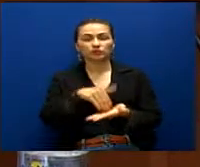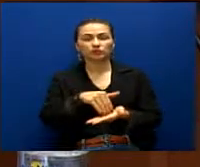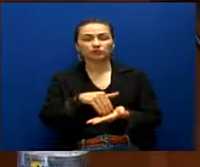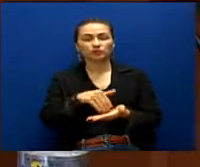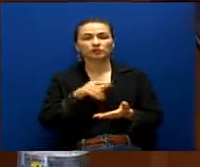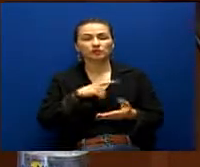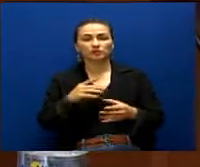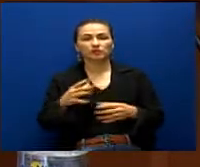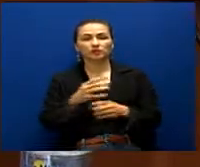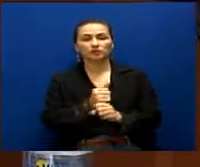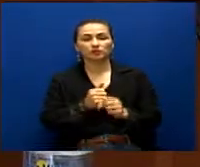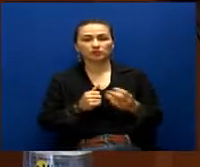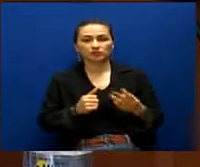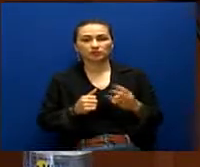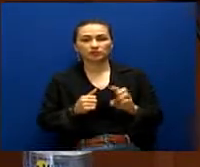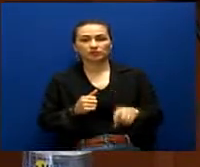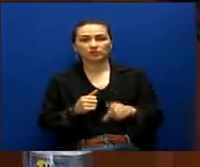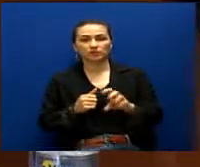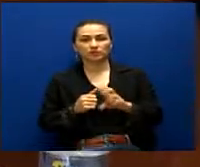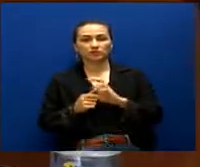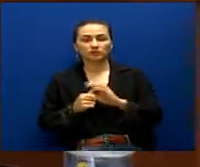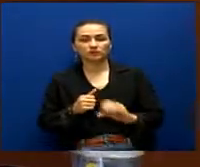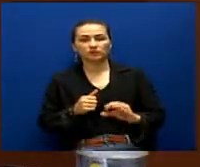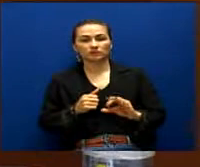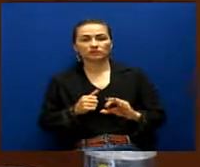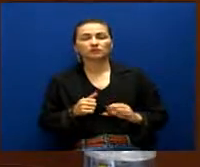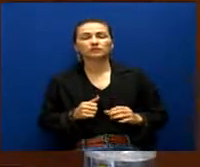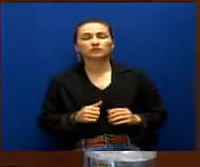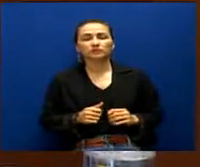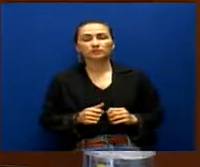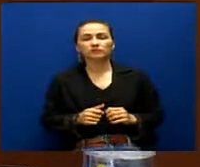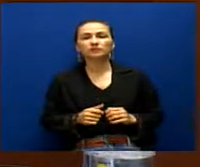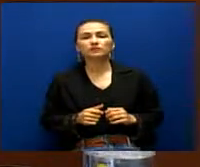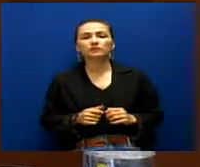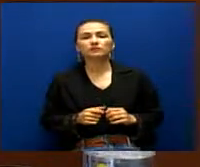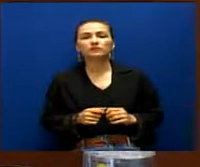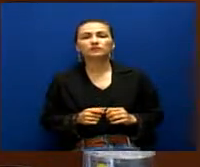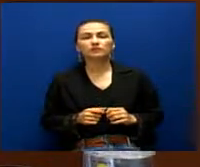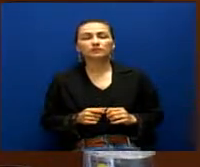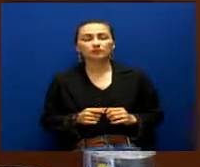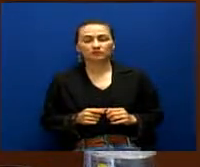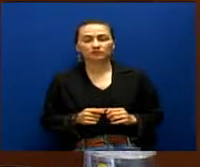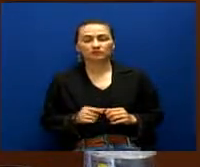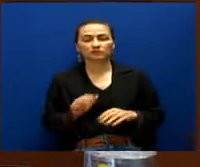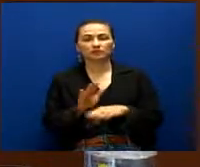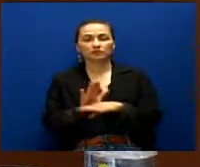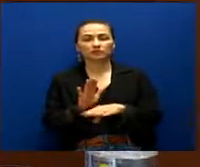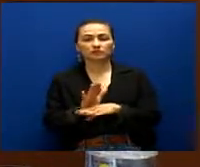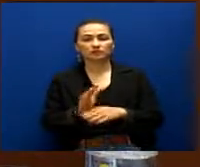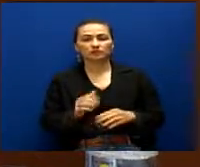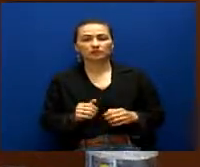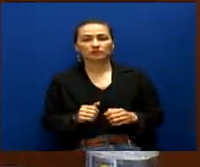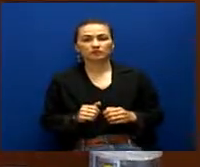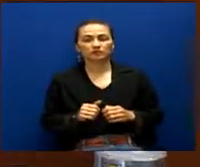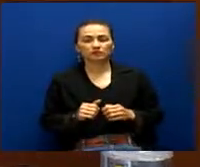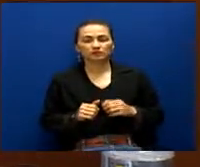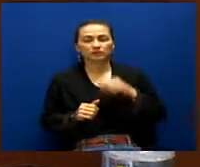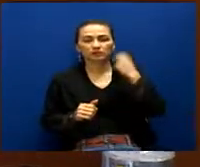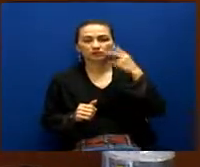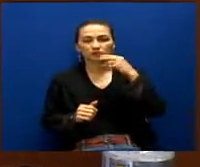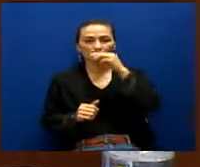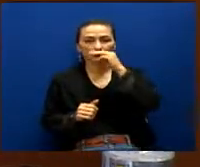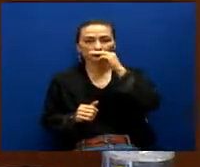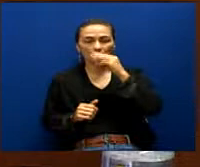pastor Luiz Santos vamos assinar conjuntamente. Tá com parecer favorável. Essa emenda. Isso. Tá, realmente dá uma melhora... Não, vereador Martinez, então, eu